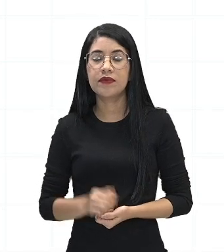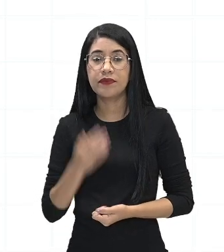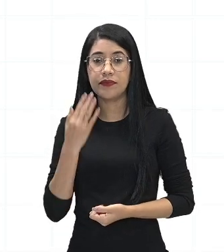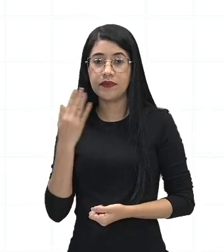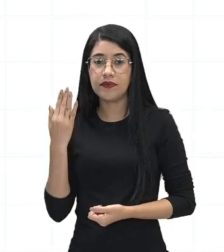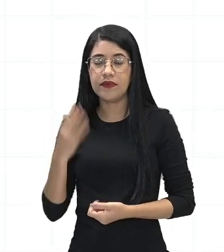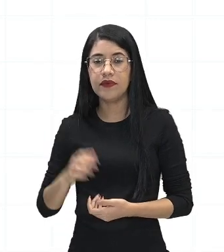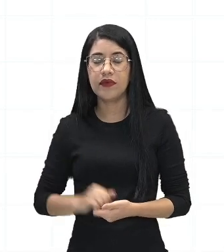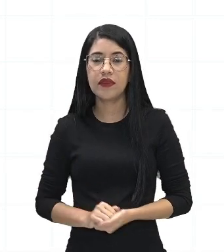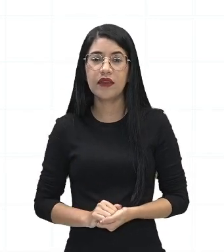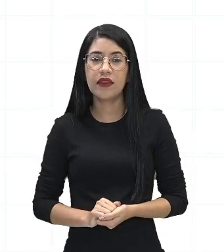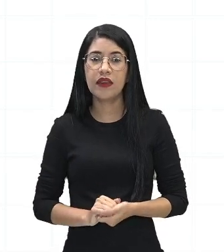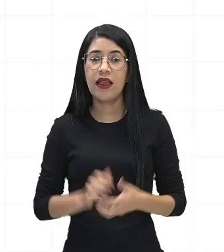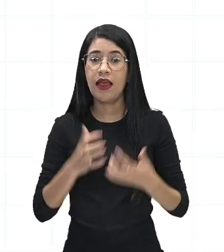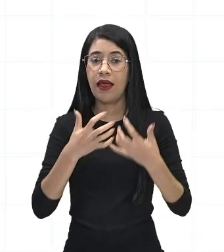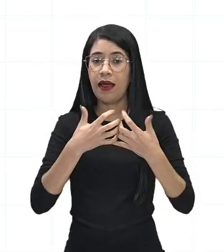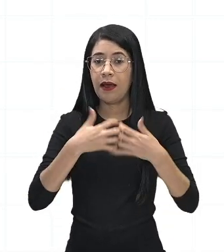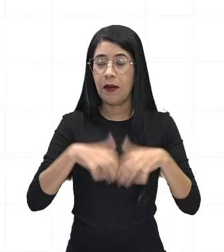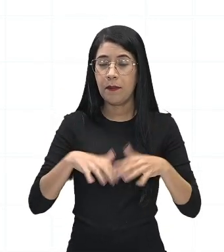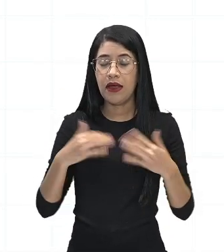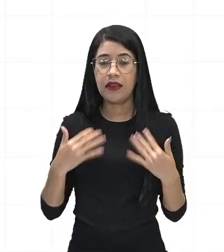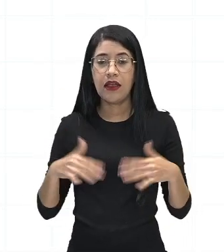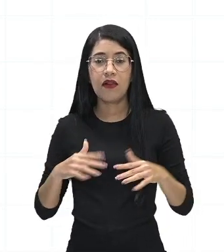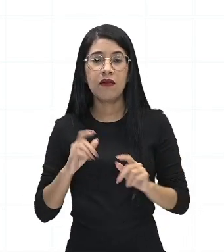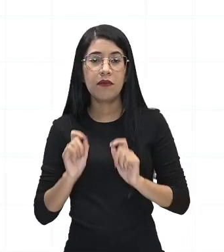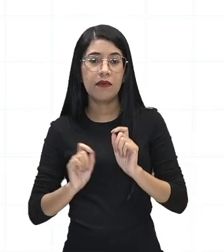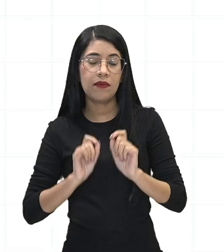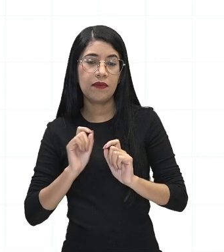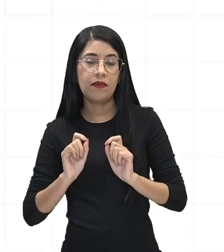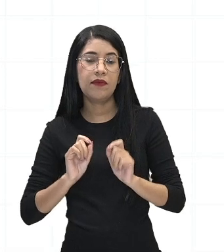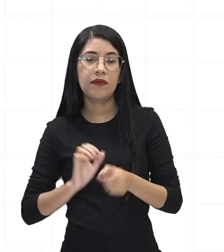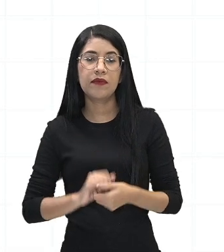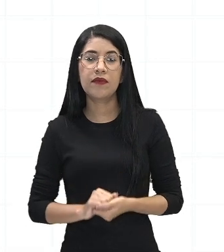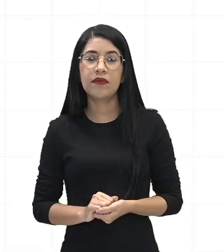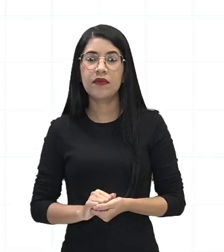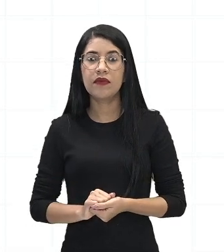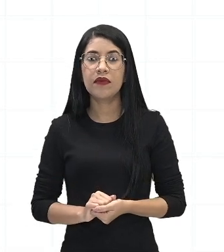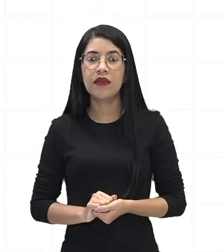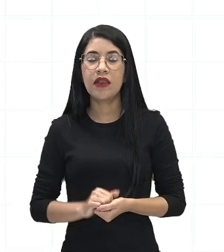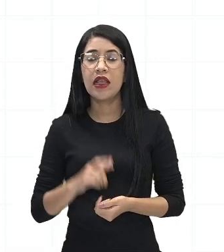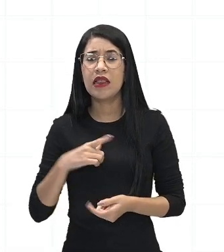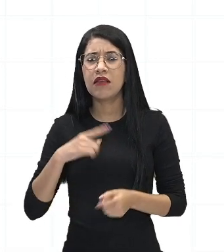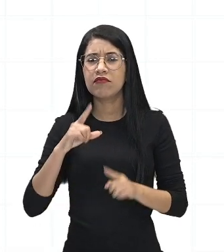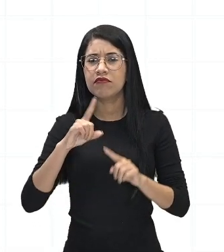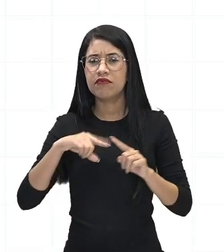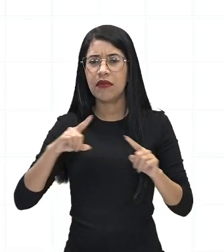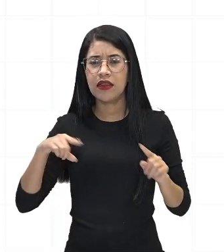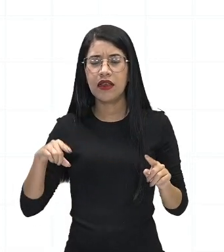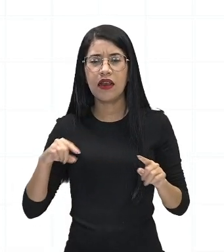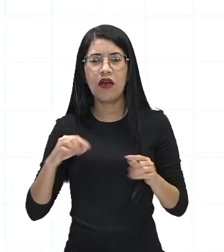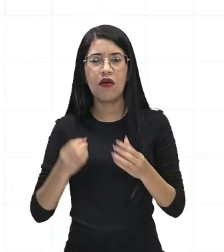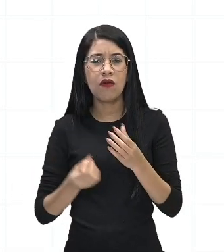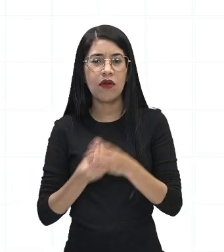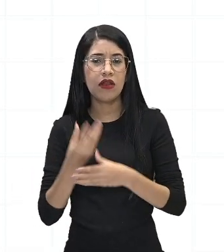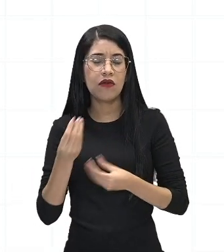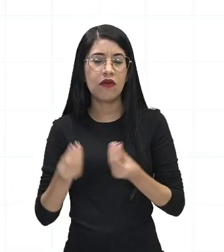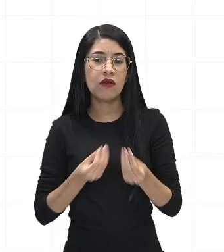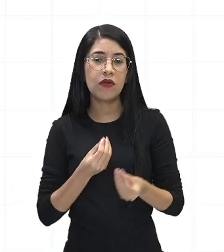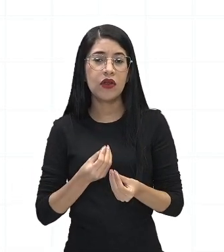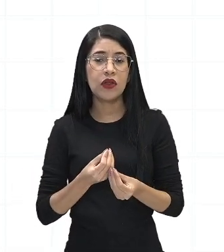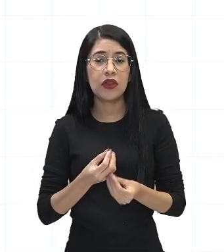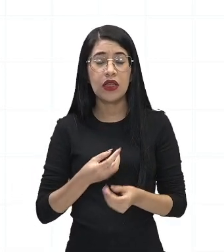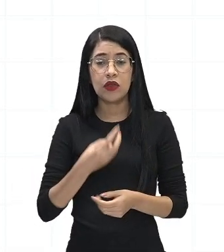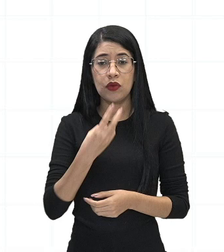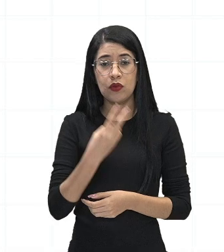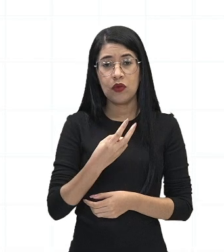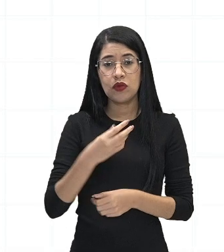que são determinadas, né, ou denominadas de máquinas complexas, elas são dispositivos formados por duas